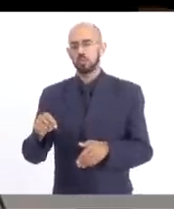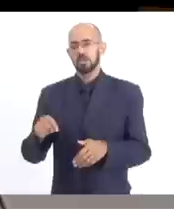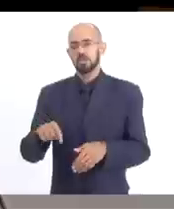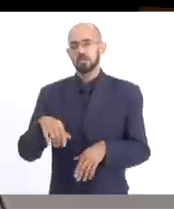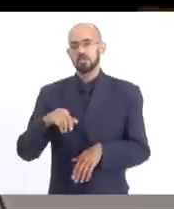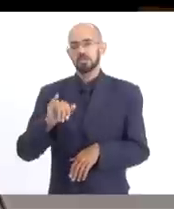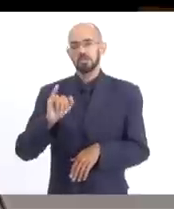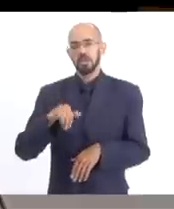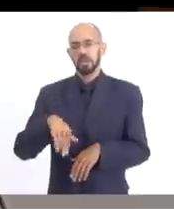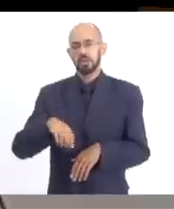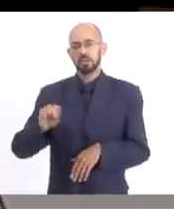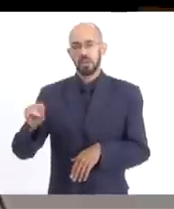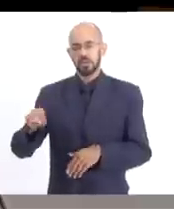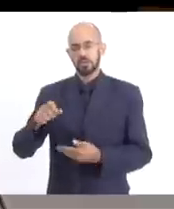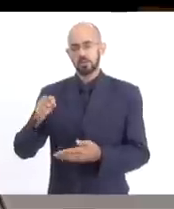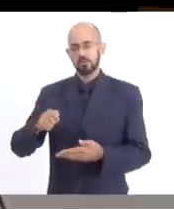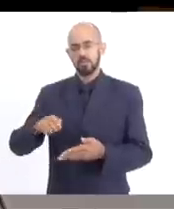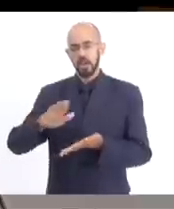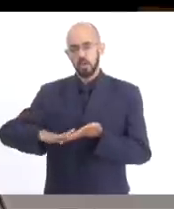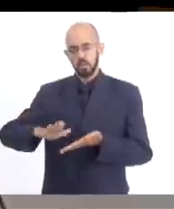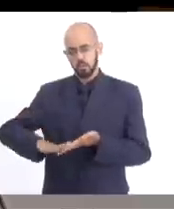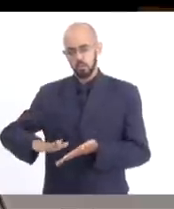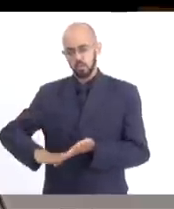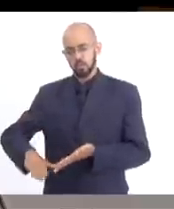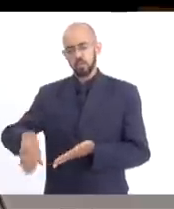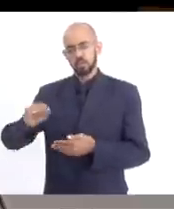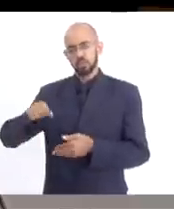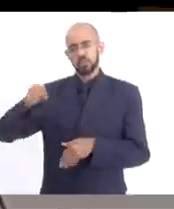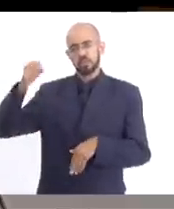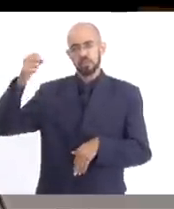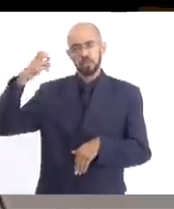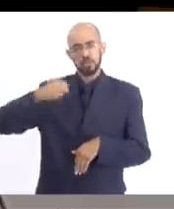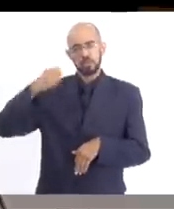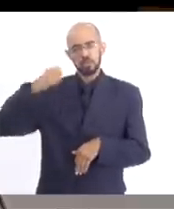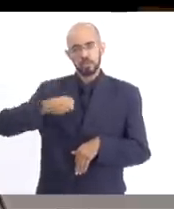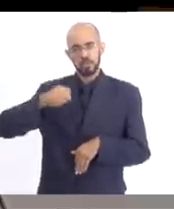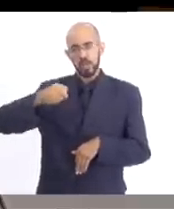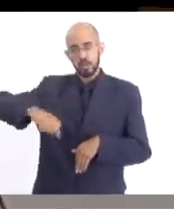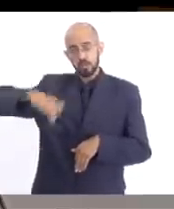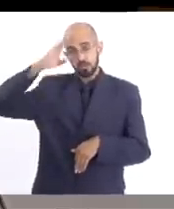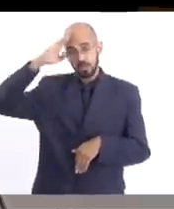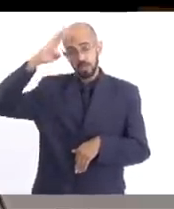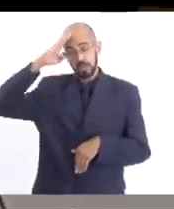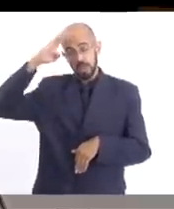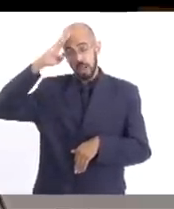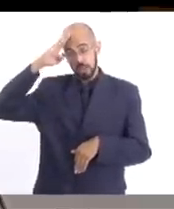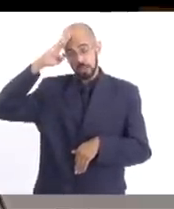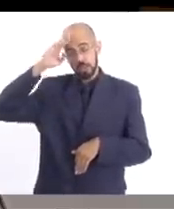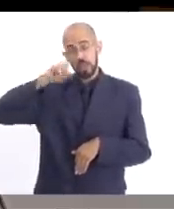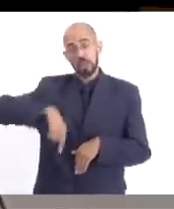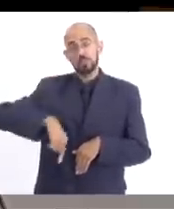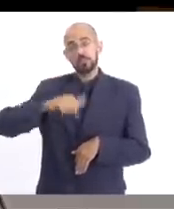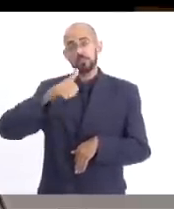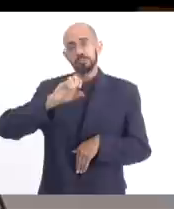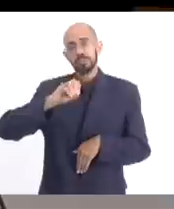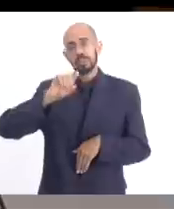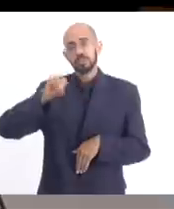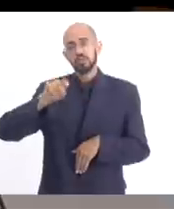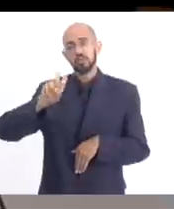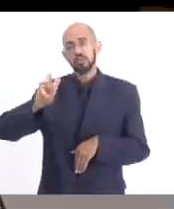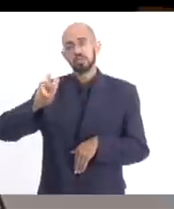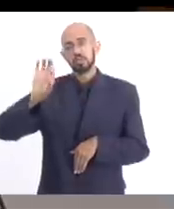custeio das pensões militares e da inatividade dos militares é de